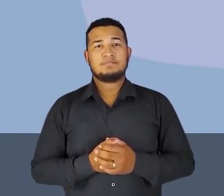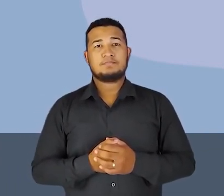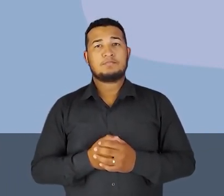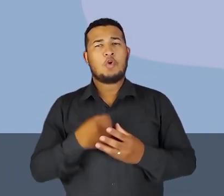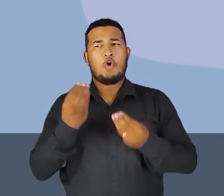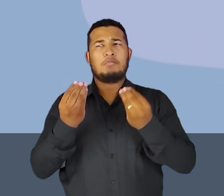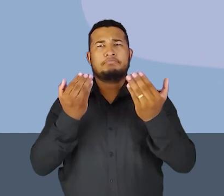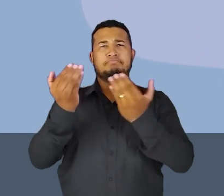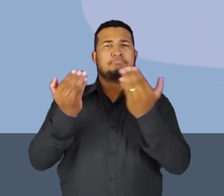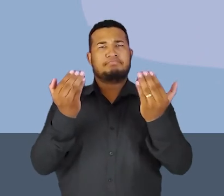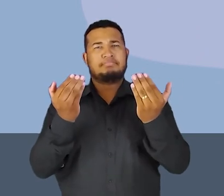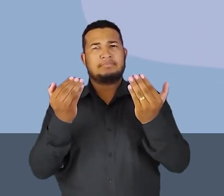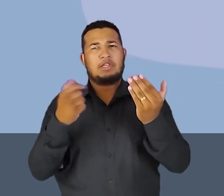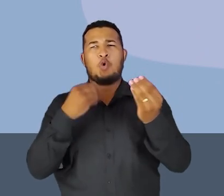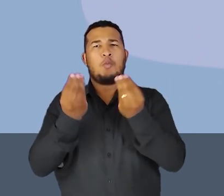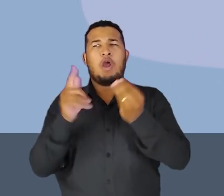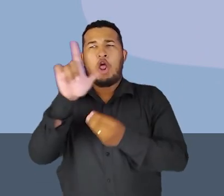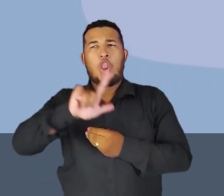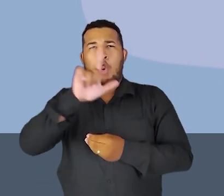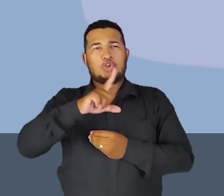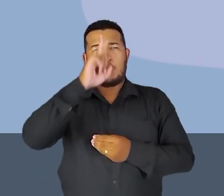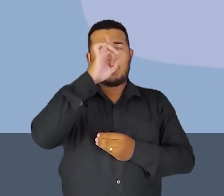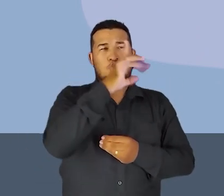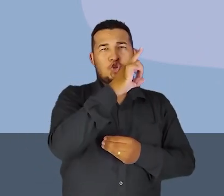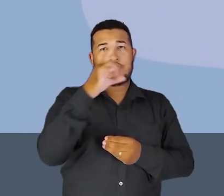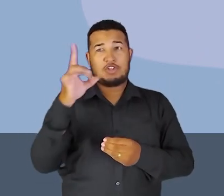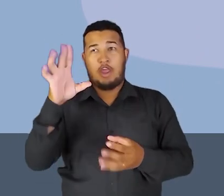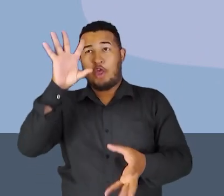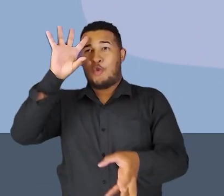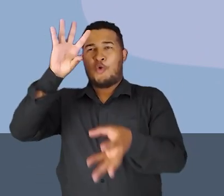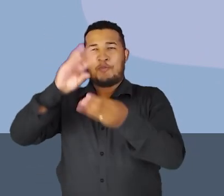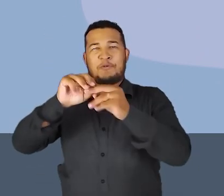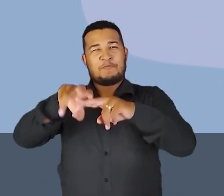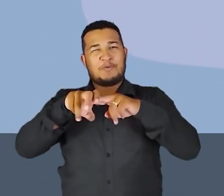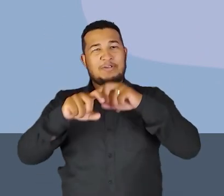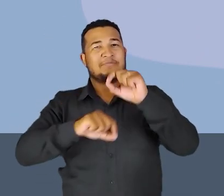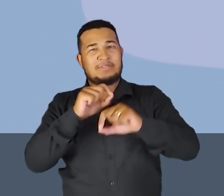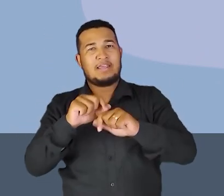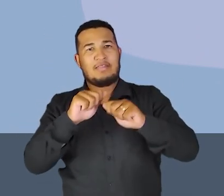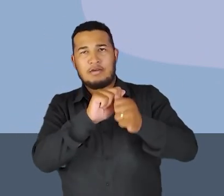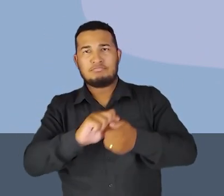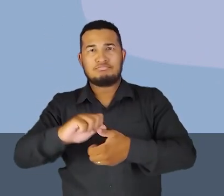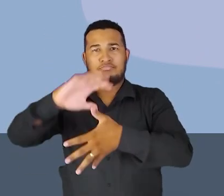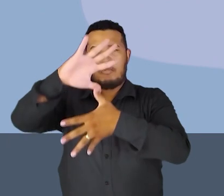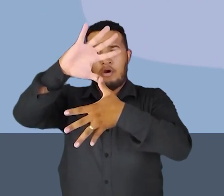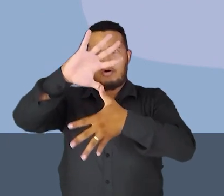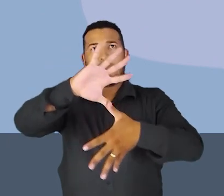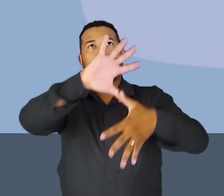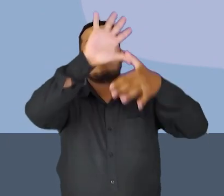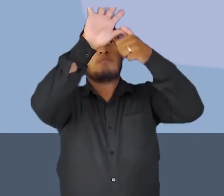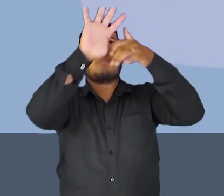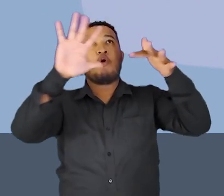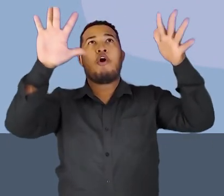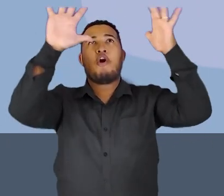Dialogia, a lógica do dia a dia, compreendida através do mapa do zodíaco da